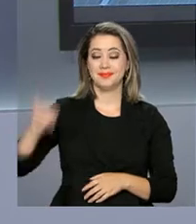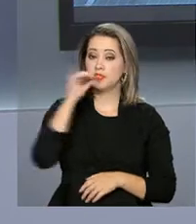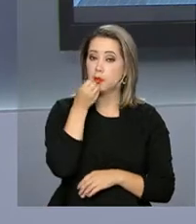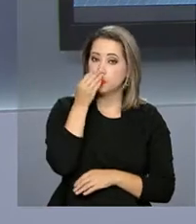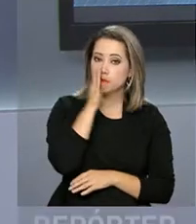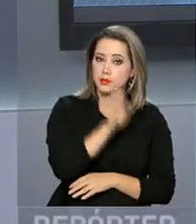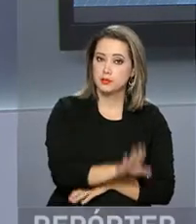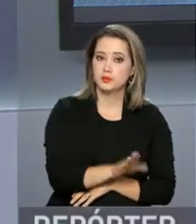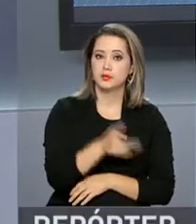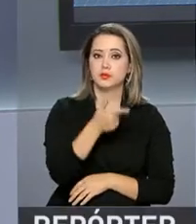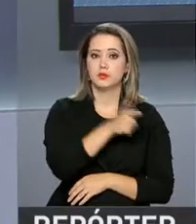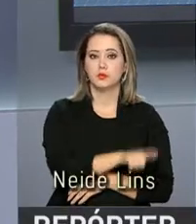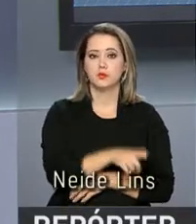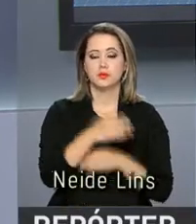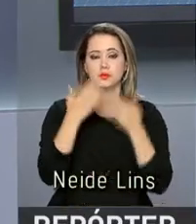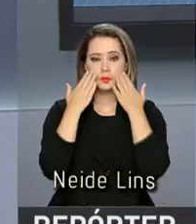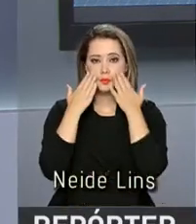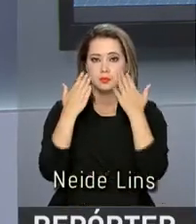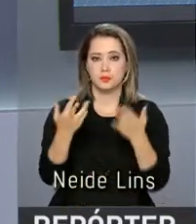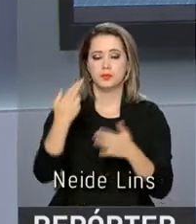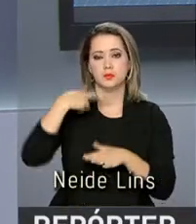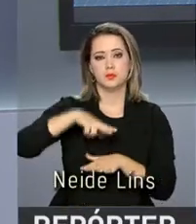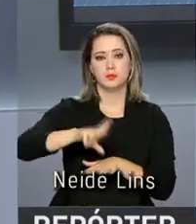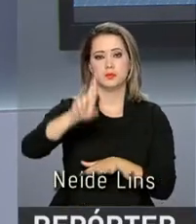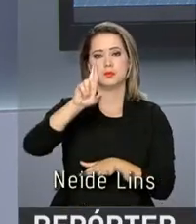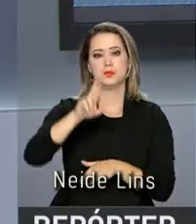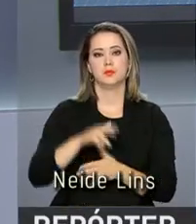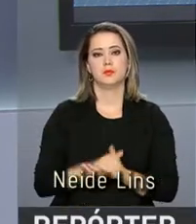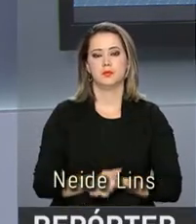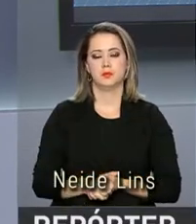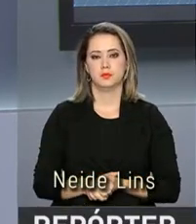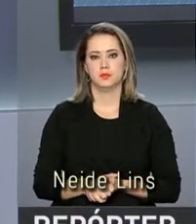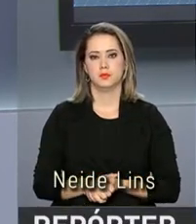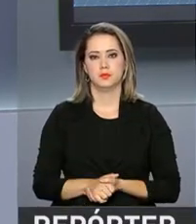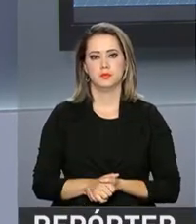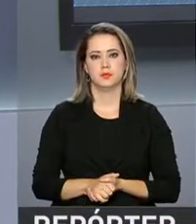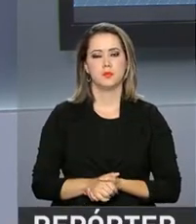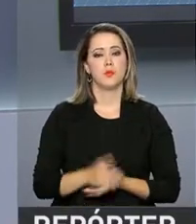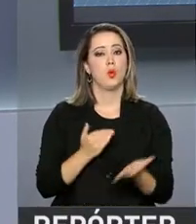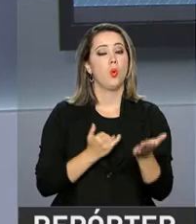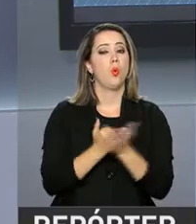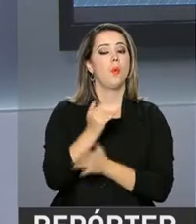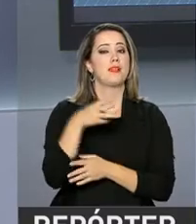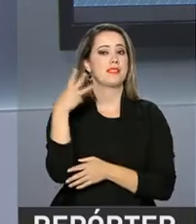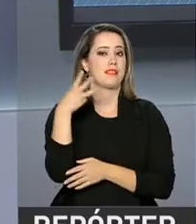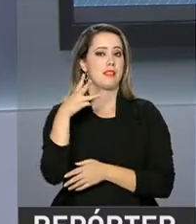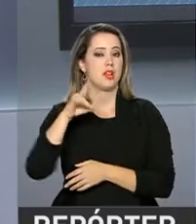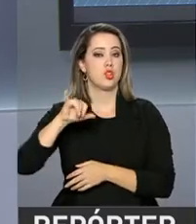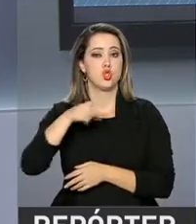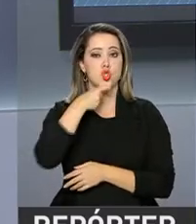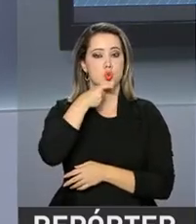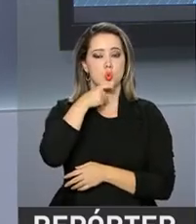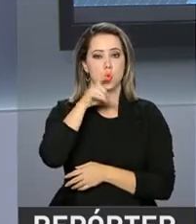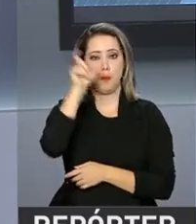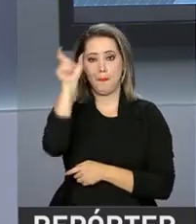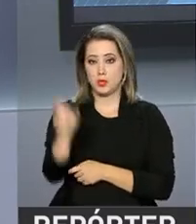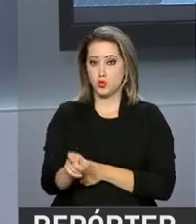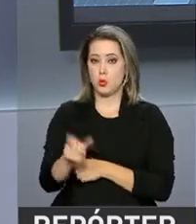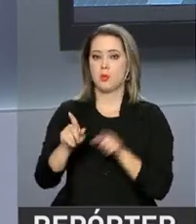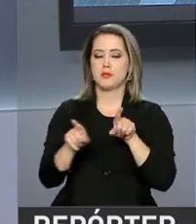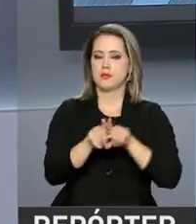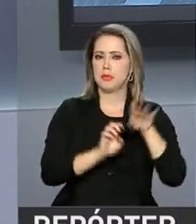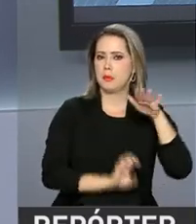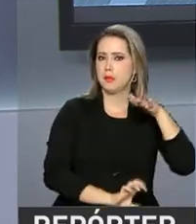Olá, boa tarde. Estamos de volta com mais uma edição do Repórter NBR. A partir de 3 de julho, cidadãos e empresas